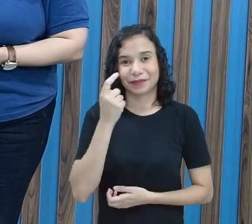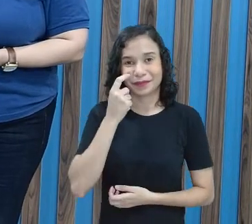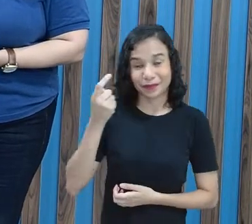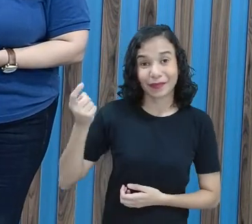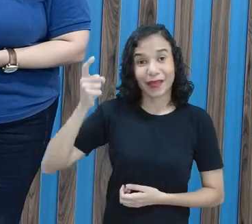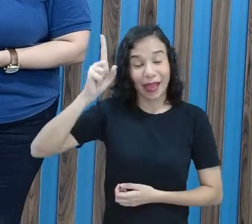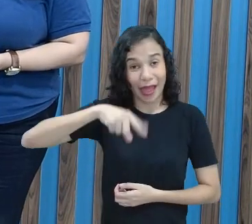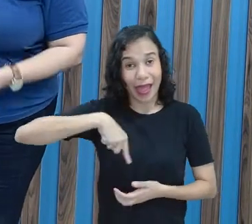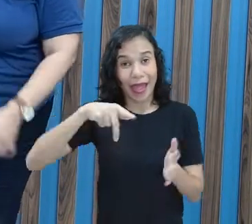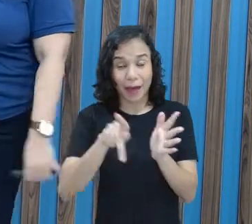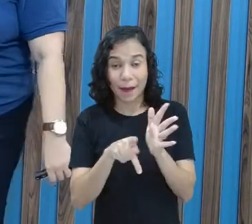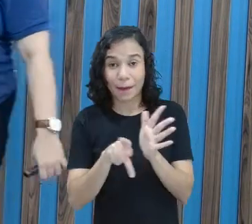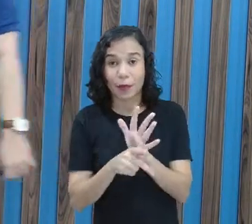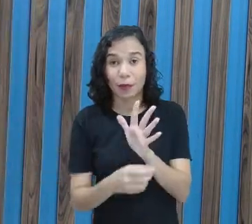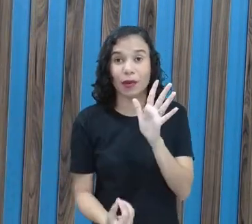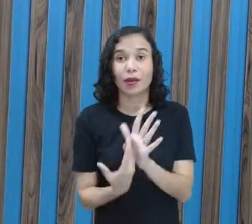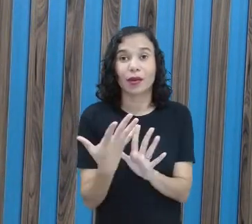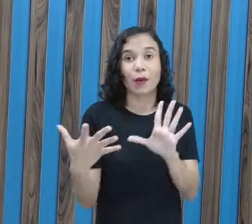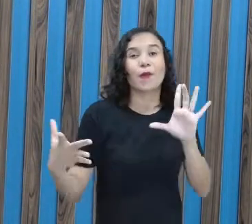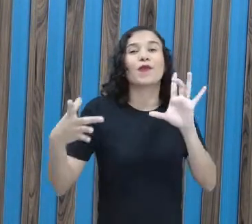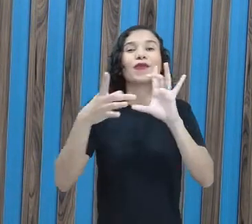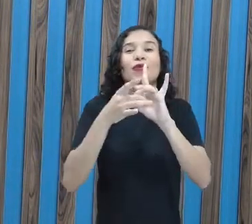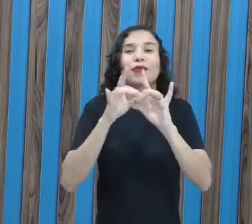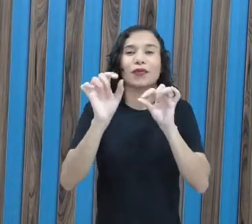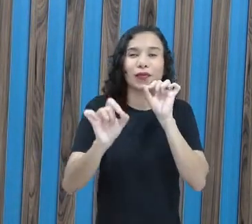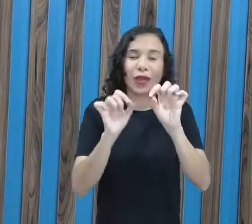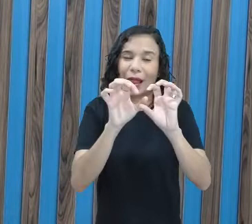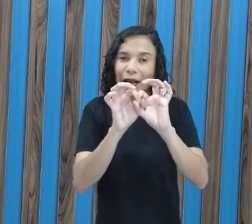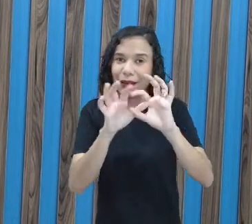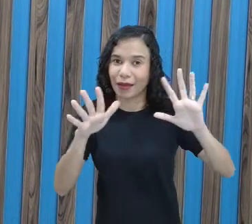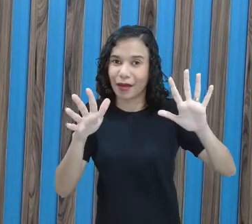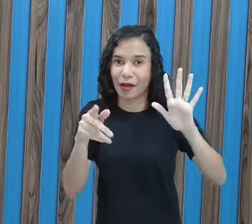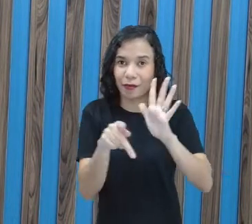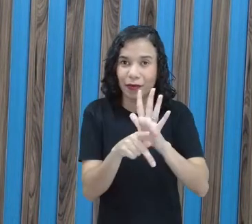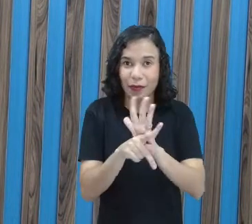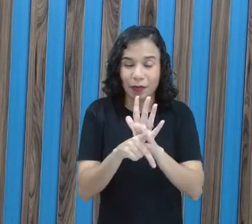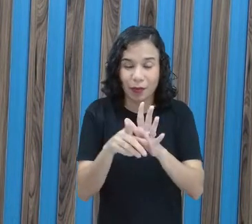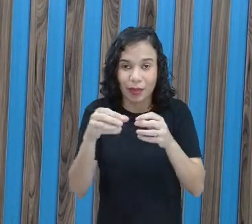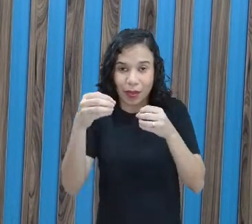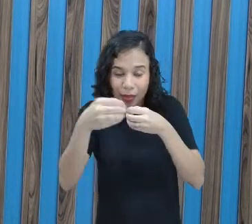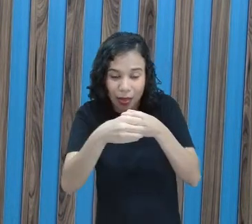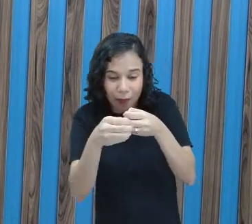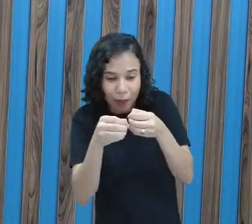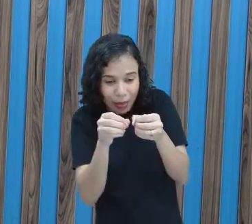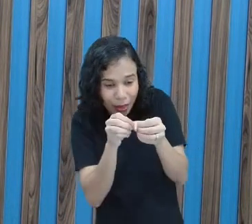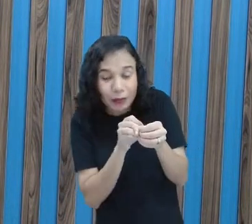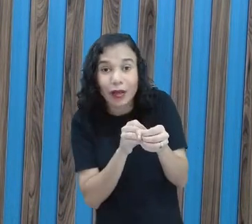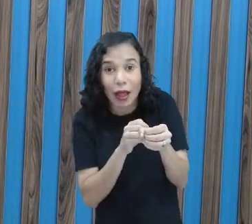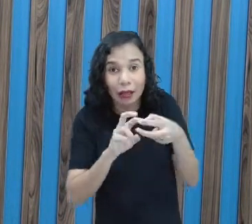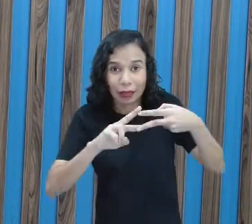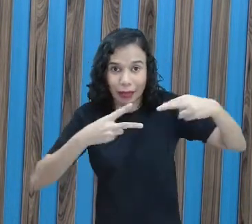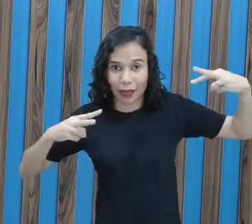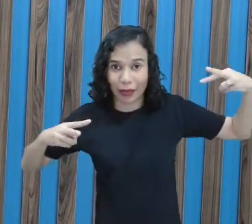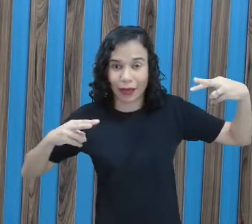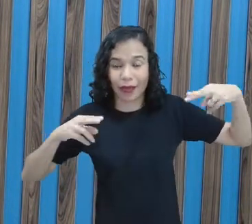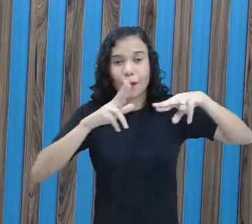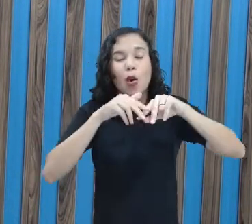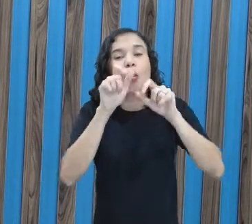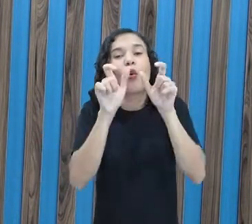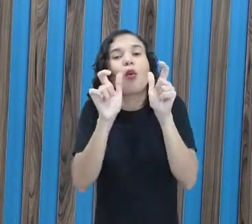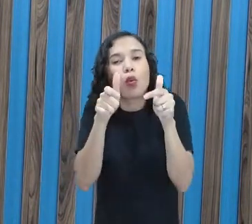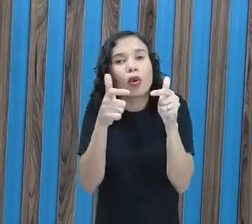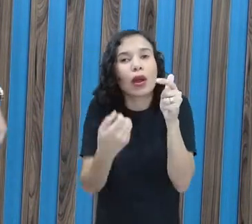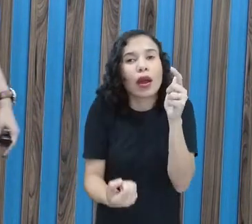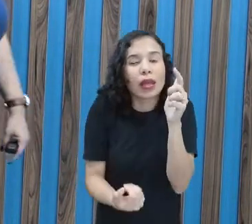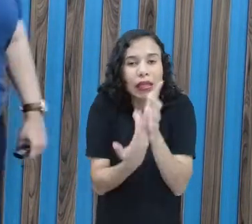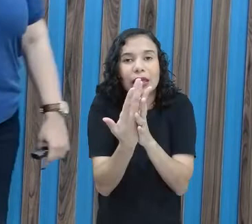Então, esses genes estão aqui, ó, dispostos numa moléculazinha de DNA, né? Então, esse lugar onde o